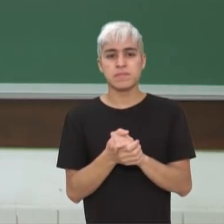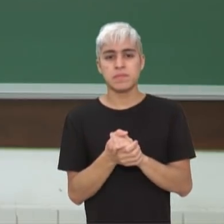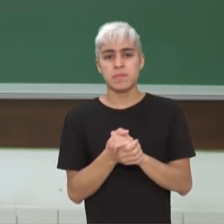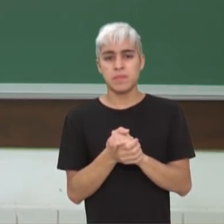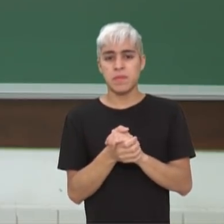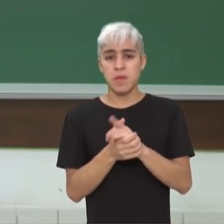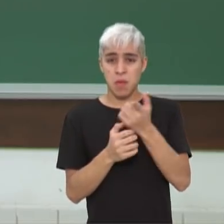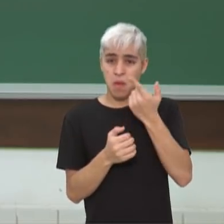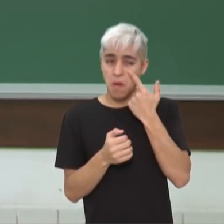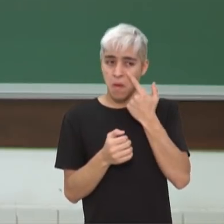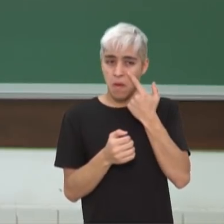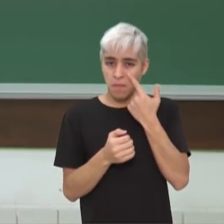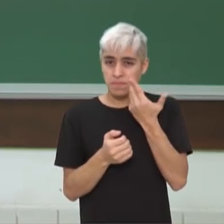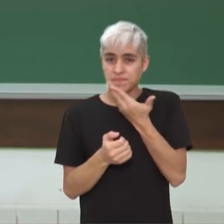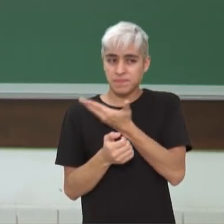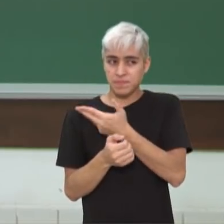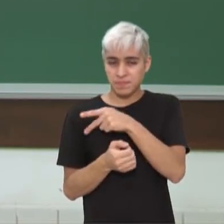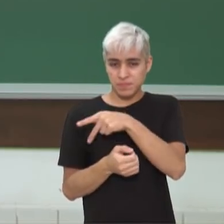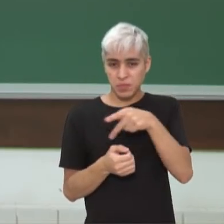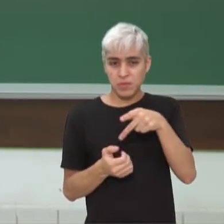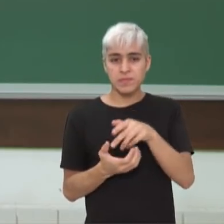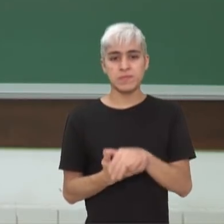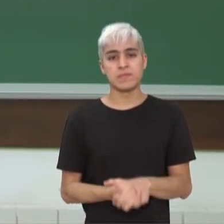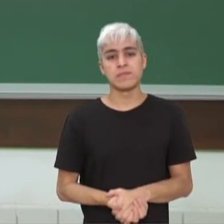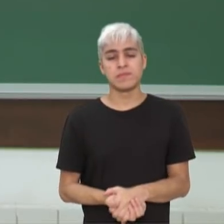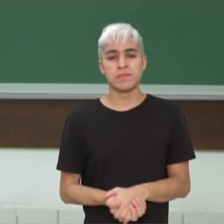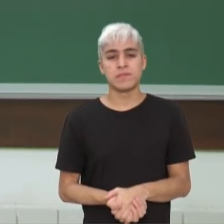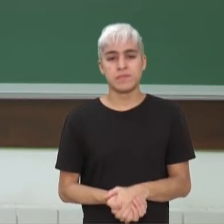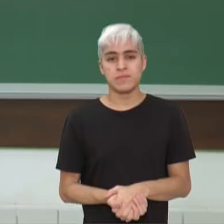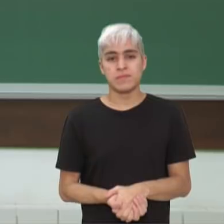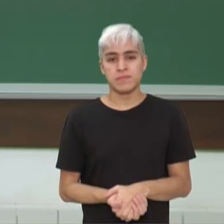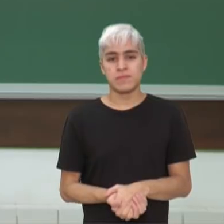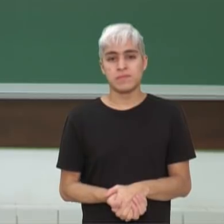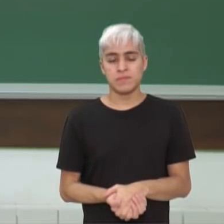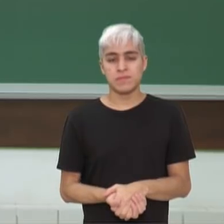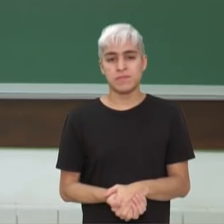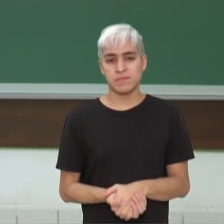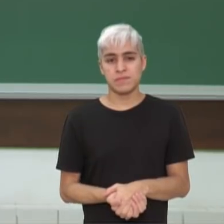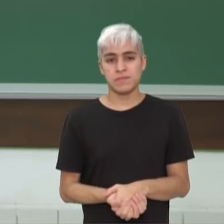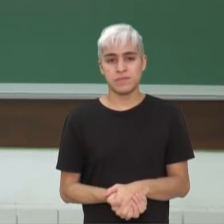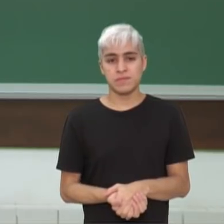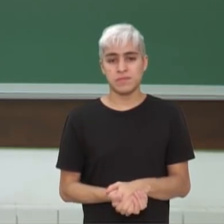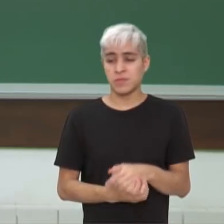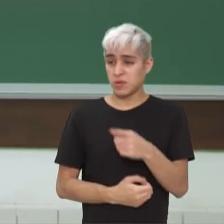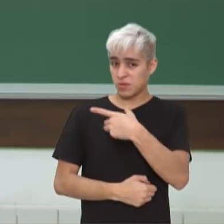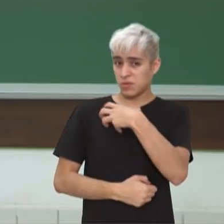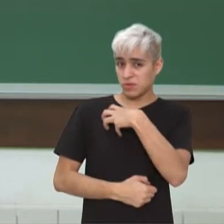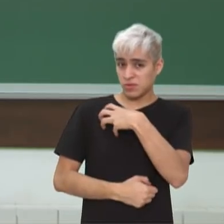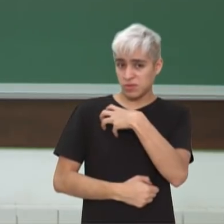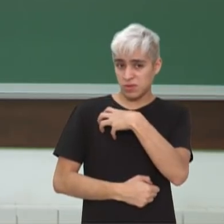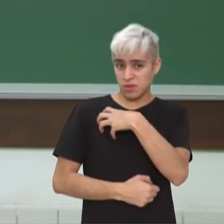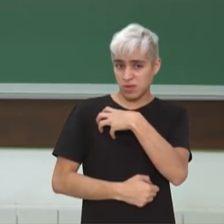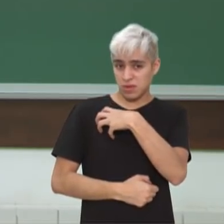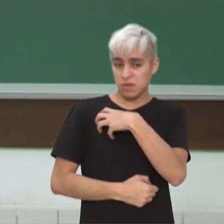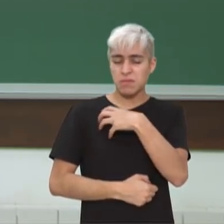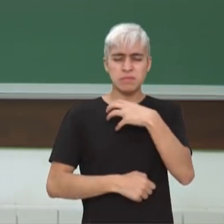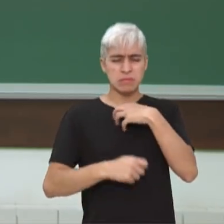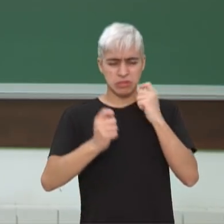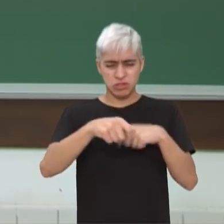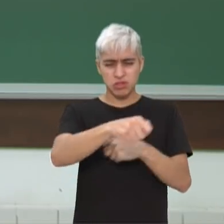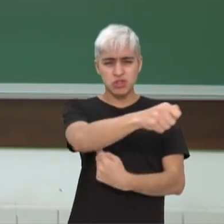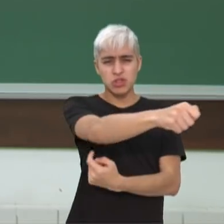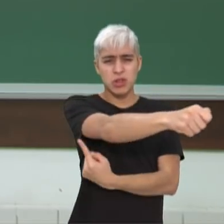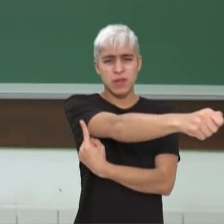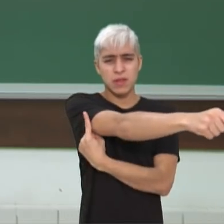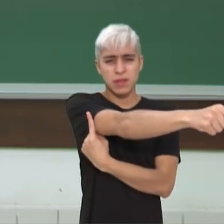da maneira correta, estique o seu braço, venha com o outro cotovelo e trave. Essa é uma opção. Você consegue sentir essa região do seu braço